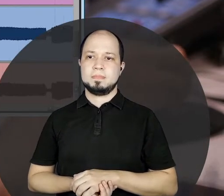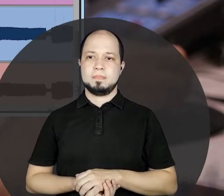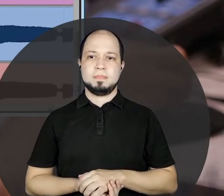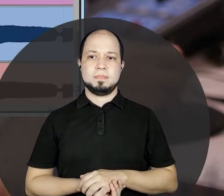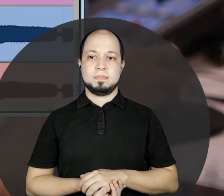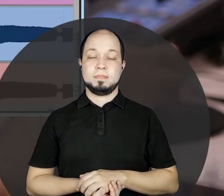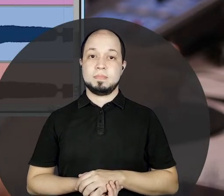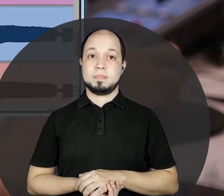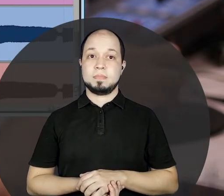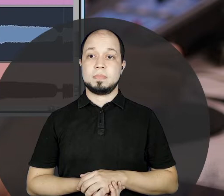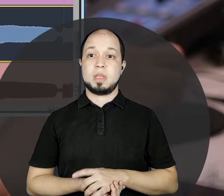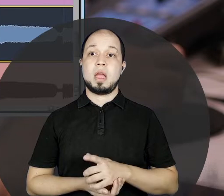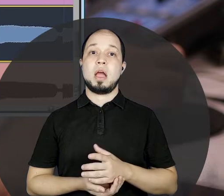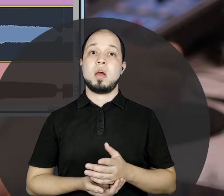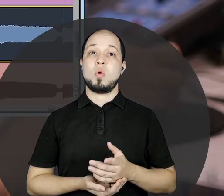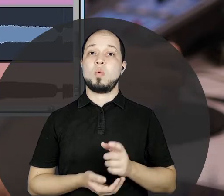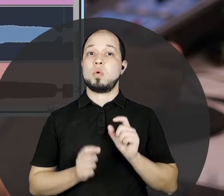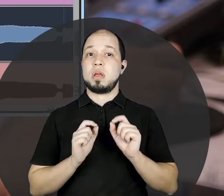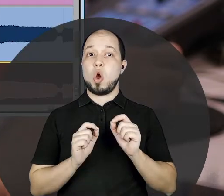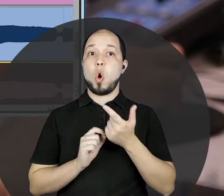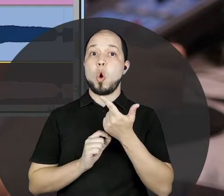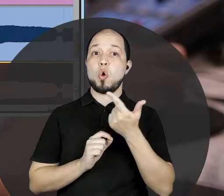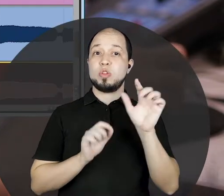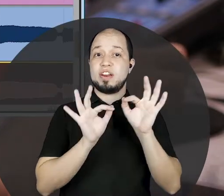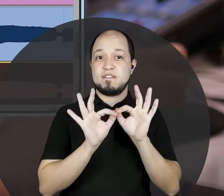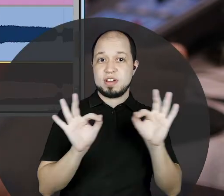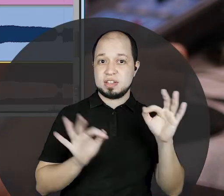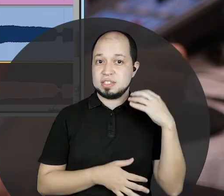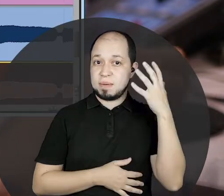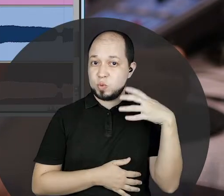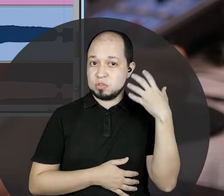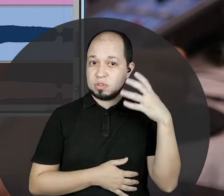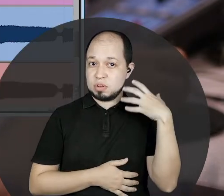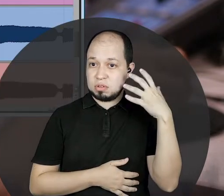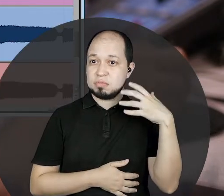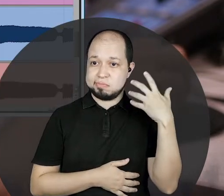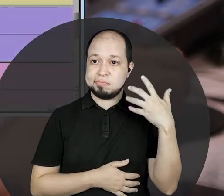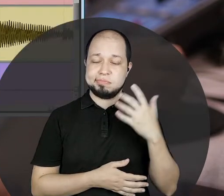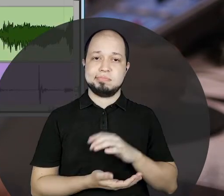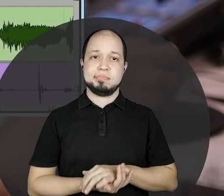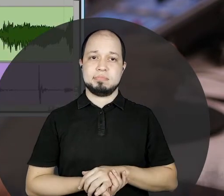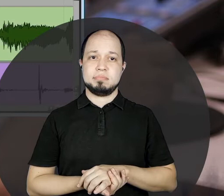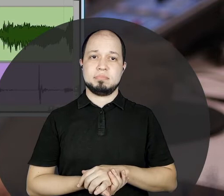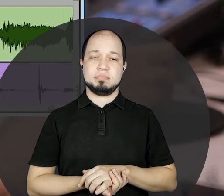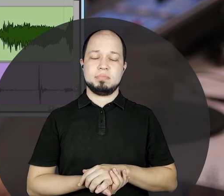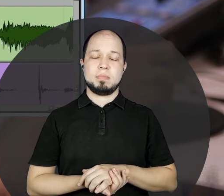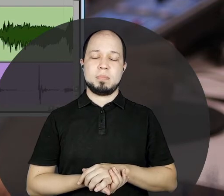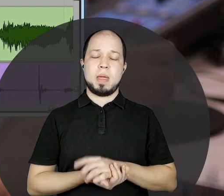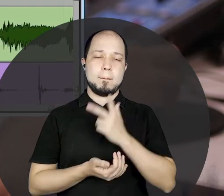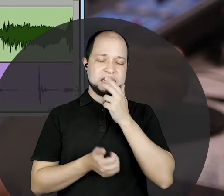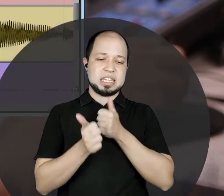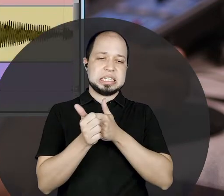Aqui a gente tem uma outra frasezinha. Tan, tan, tan, tan, acompanhando o refrão, né? Deixa eu tirar a voz aqui só